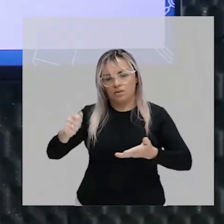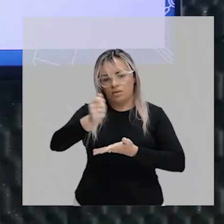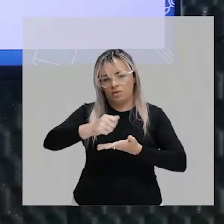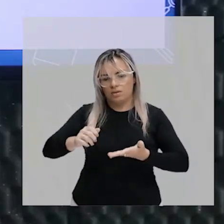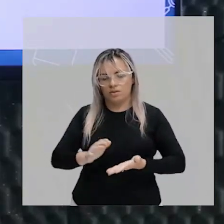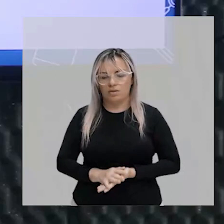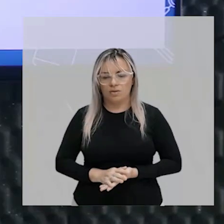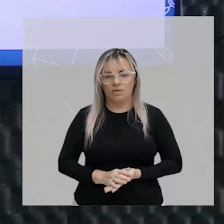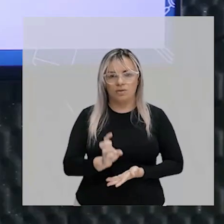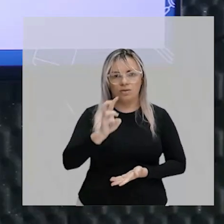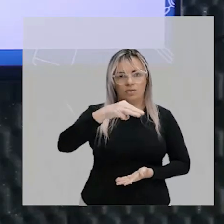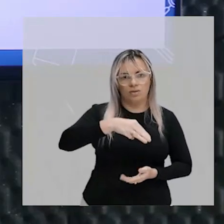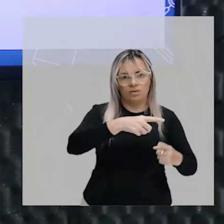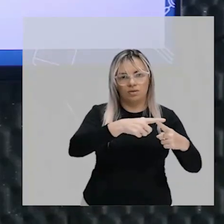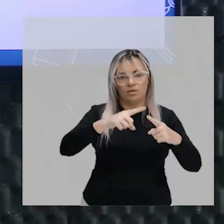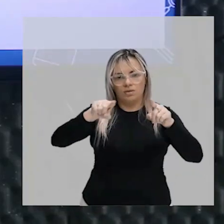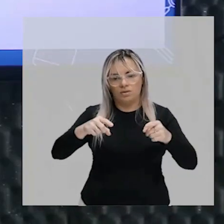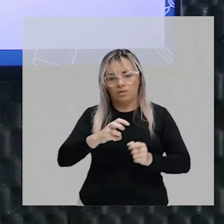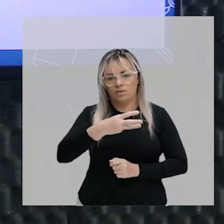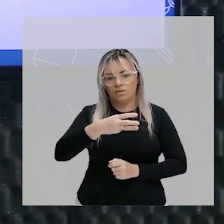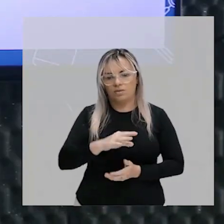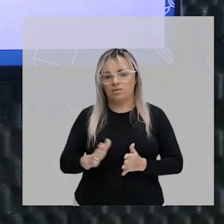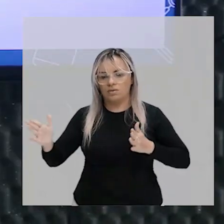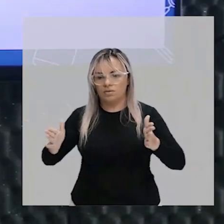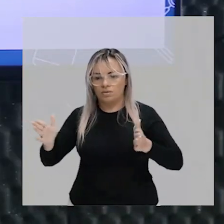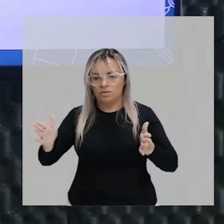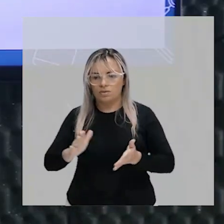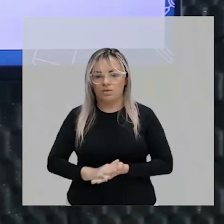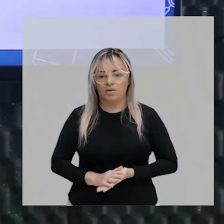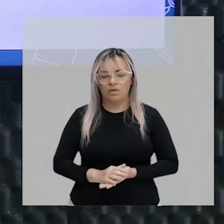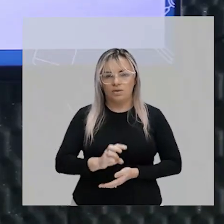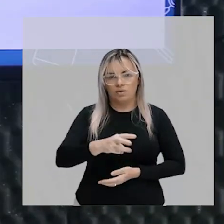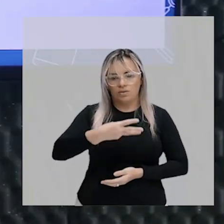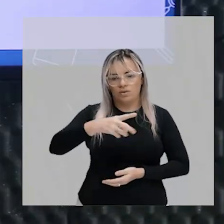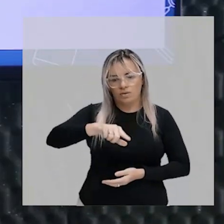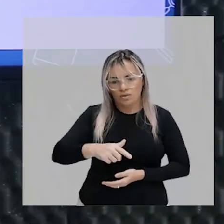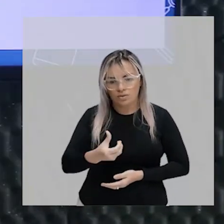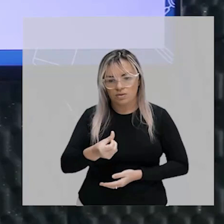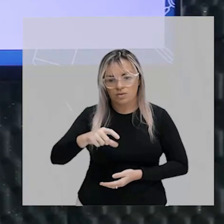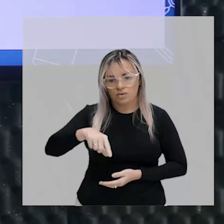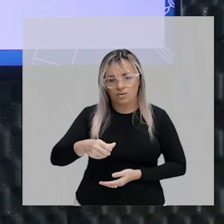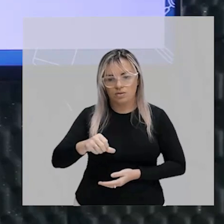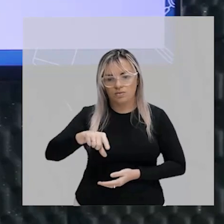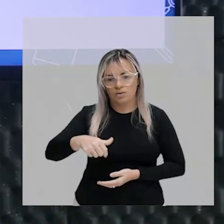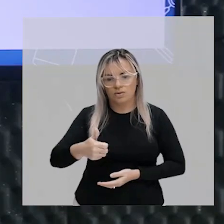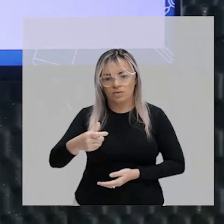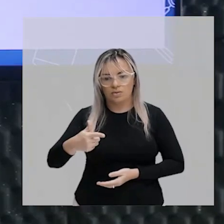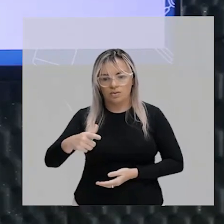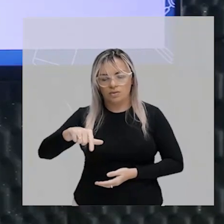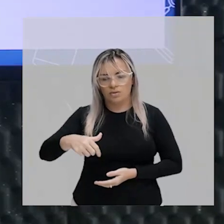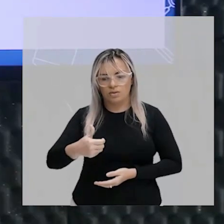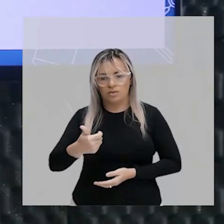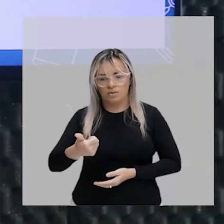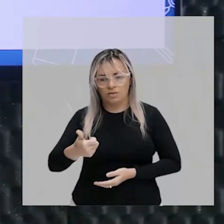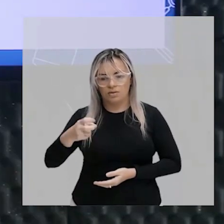tá bom então múltiplos de 3 entre 2 e 40 quais são 3 6 9 12